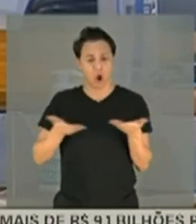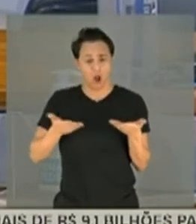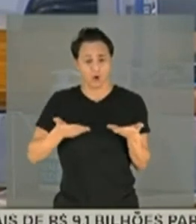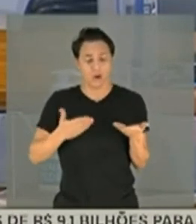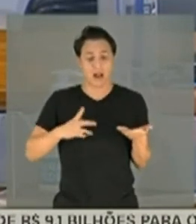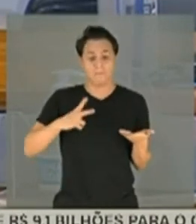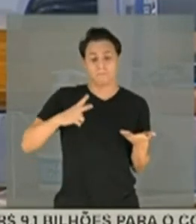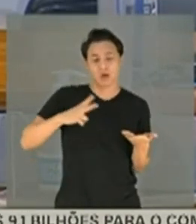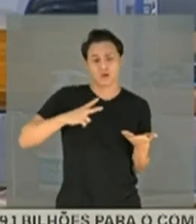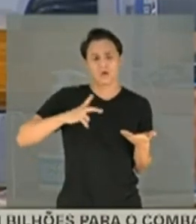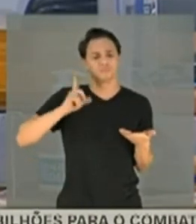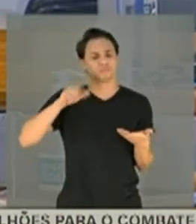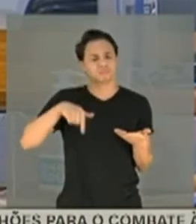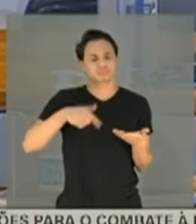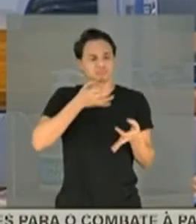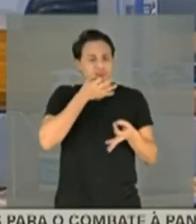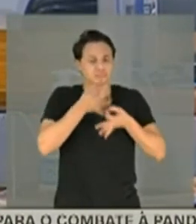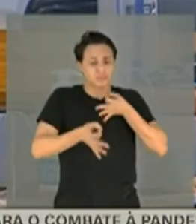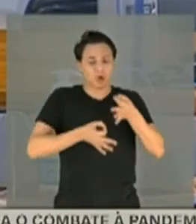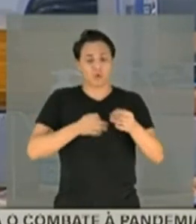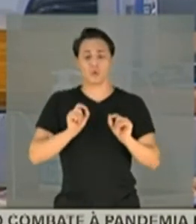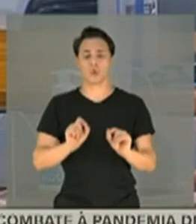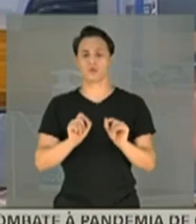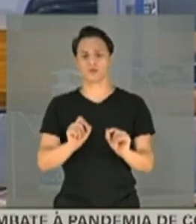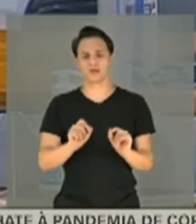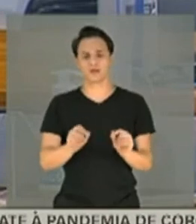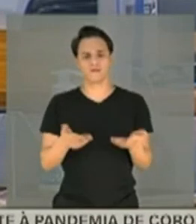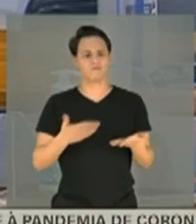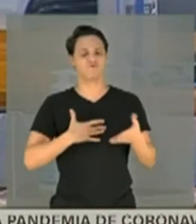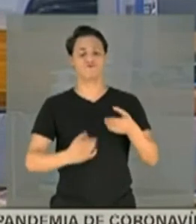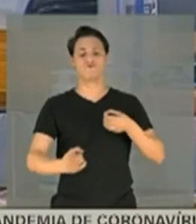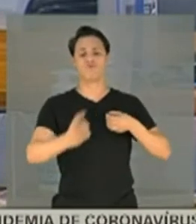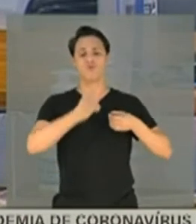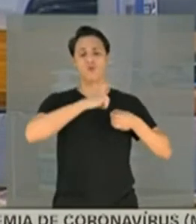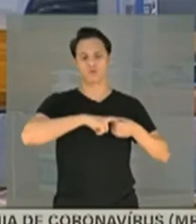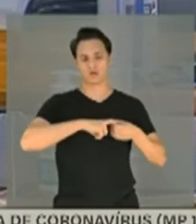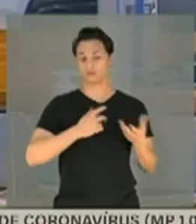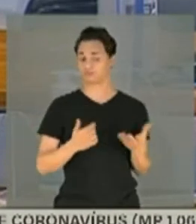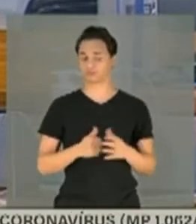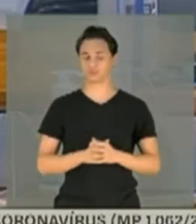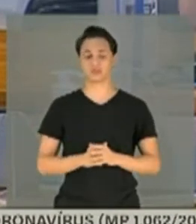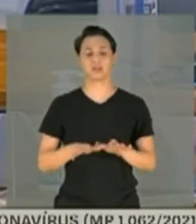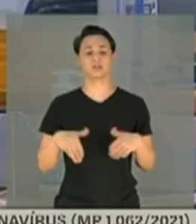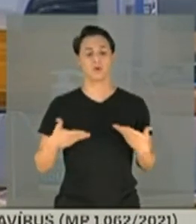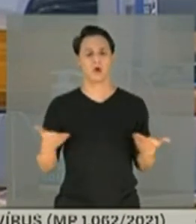pessoal, estão simplesmente voltando atrás. Então, eu quero